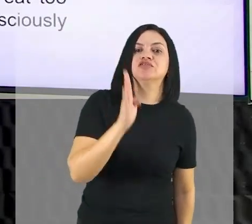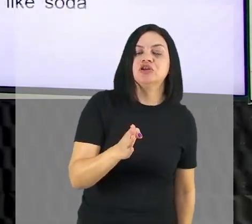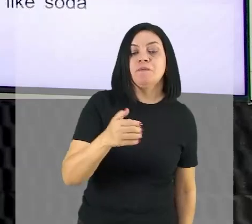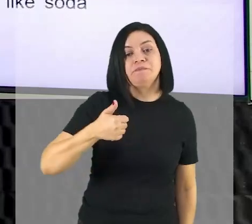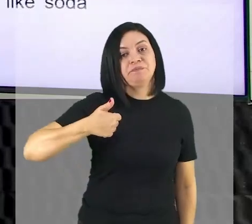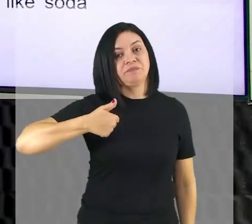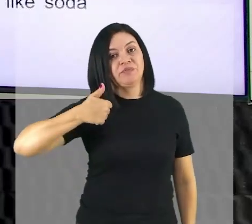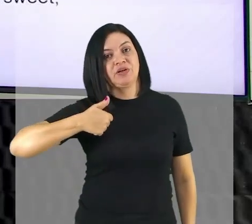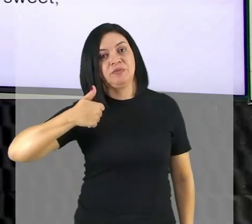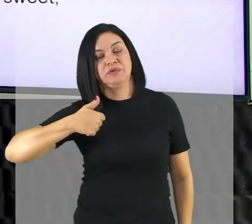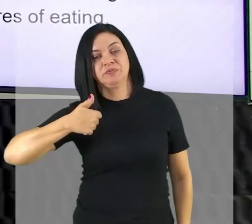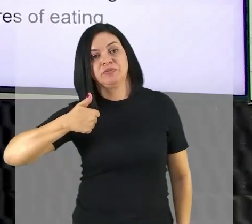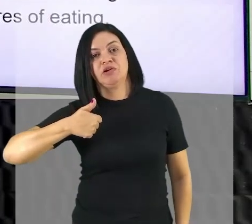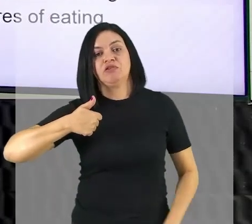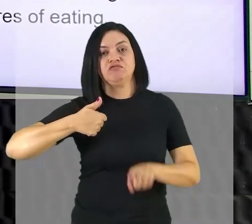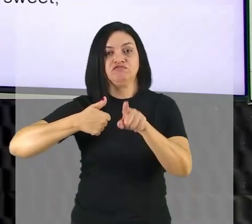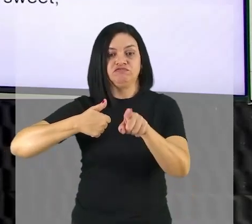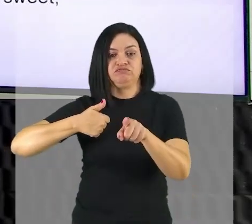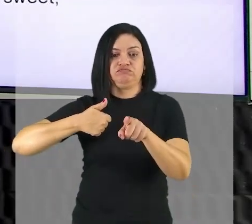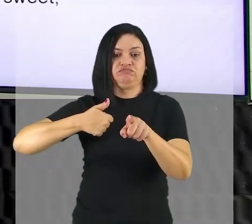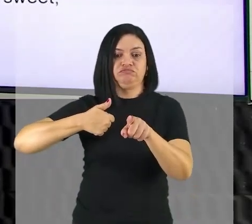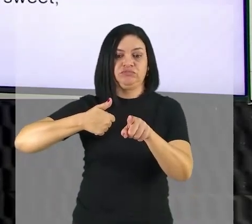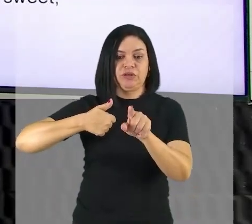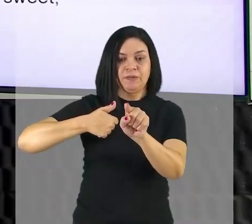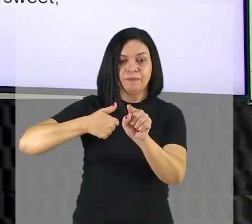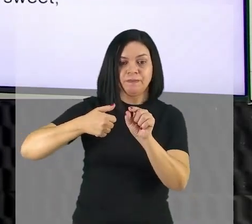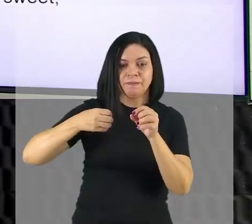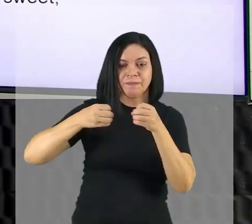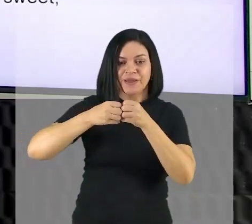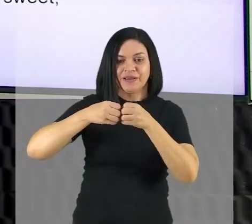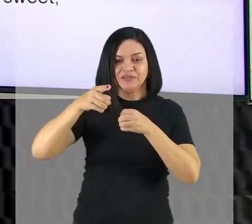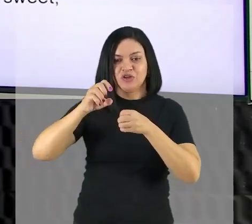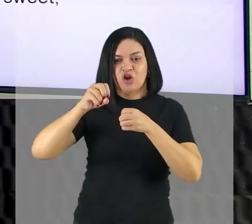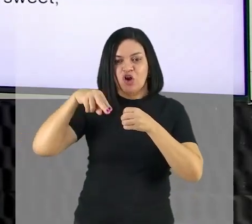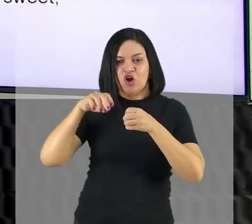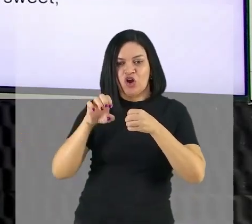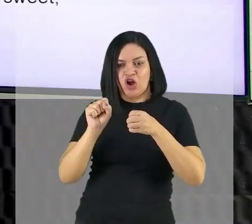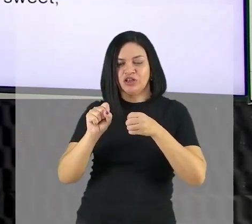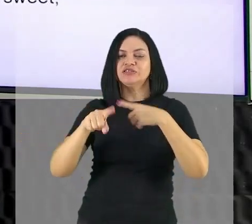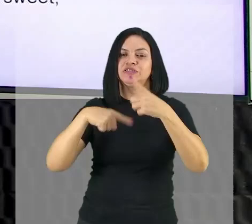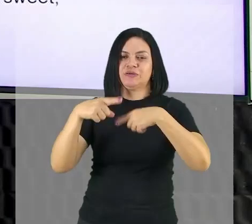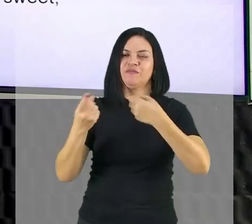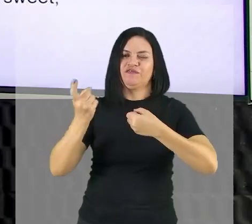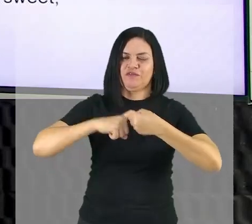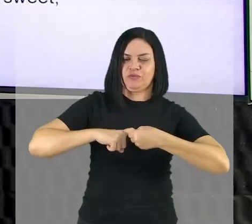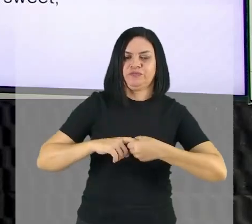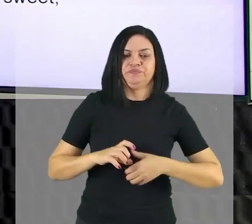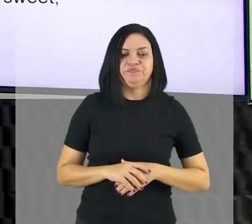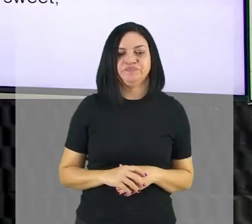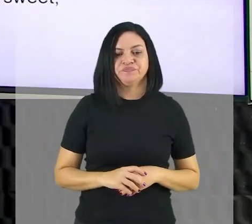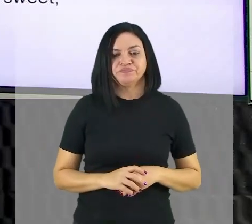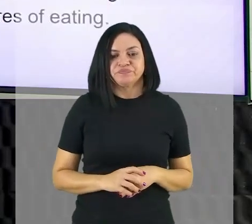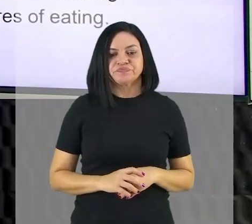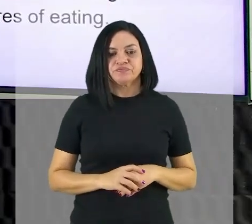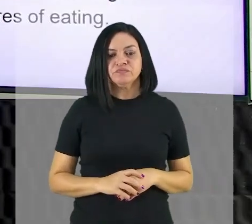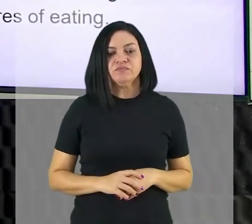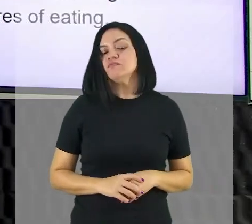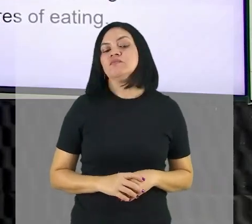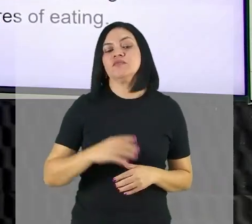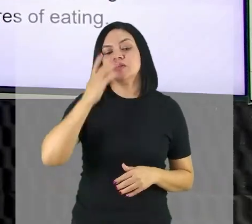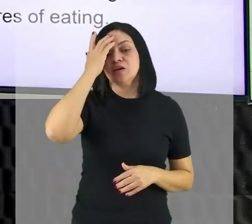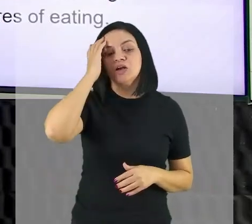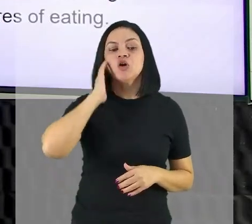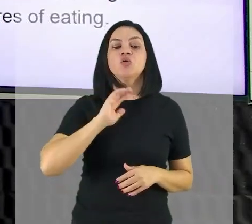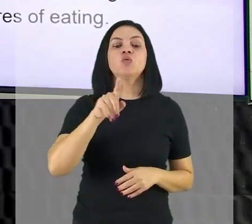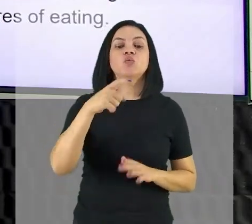primeiro a ocorrência inicial, bem aqui, e depois a gente volta para aquela última. O texto fala